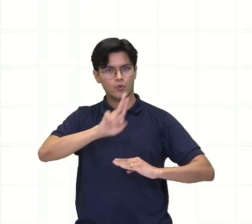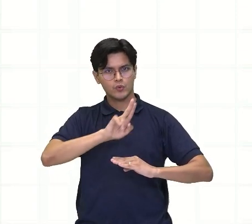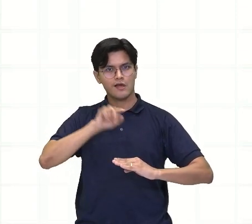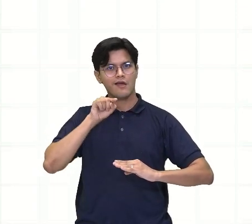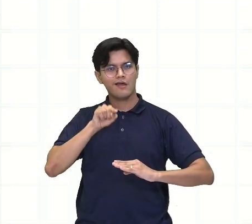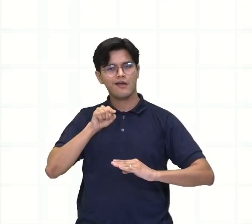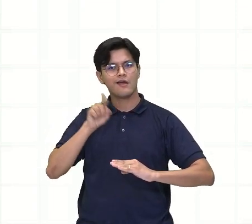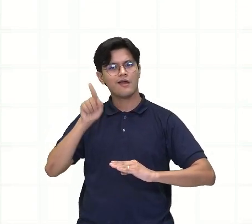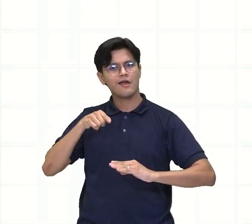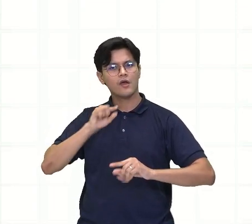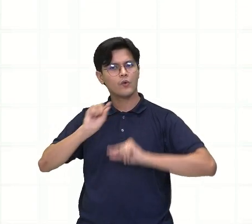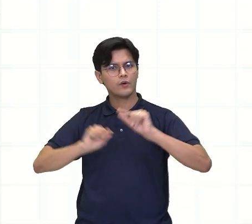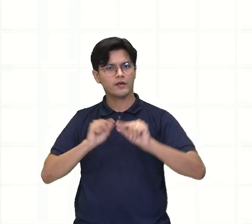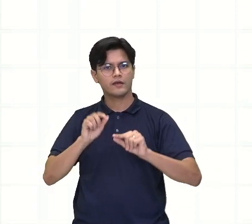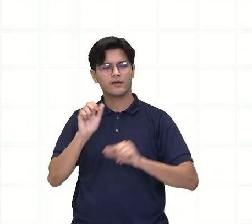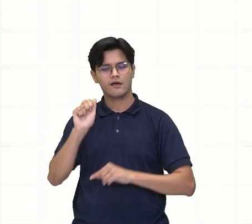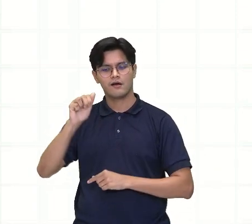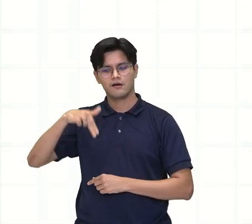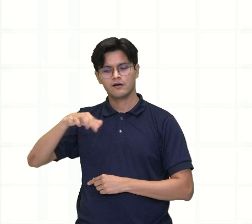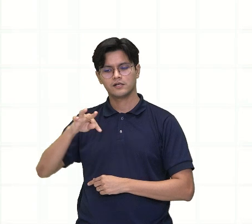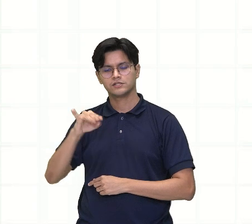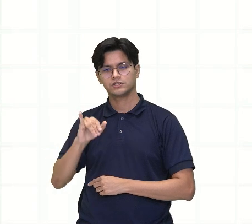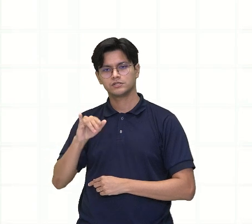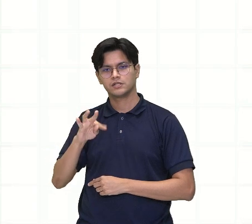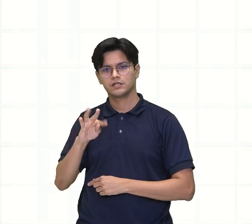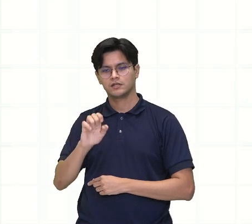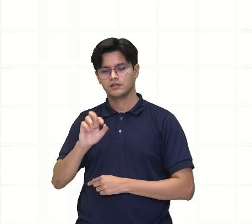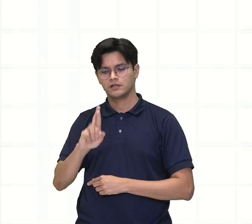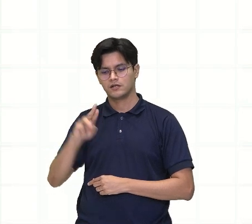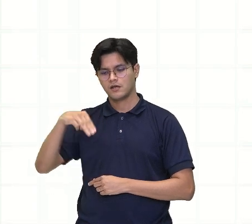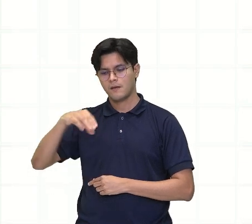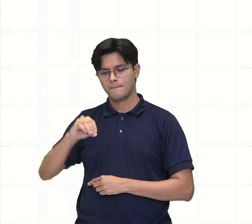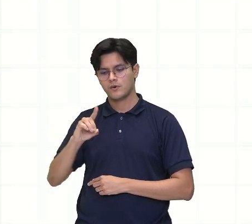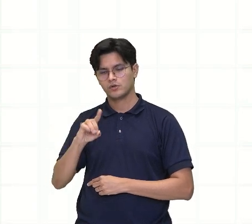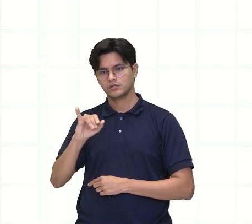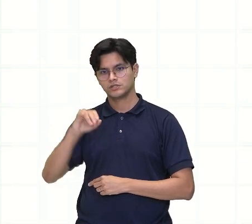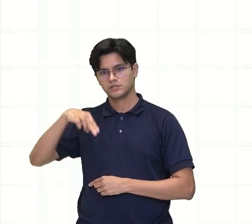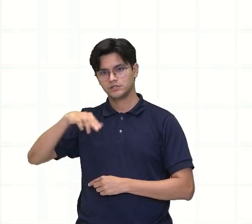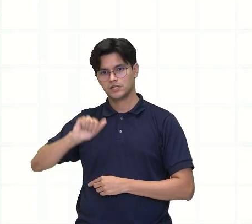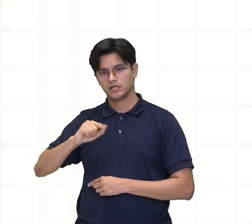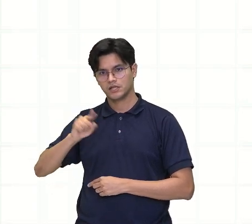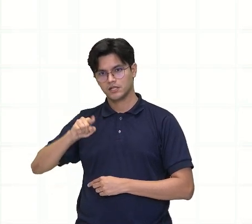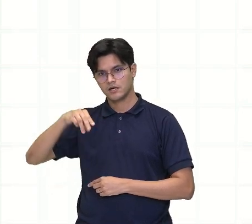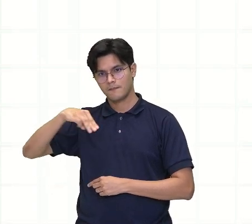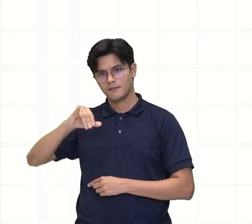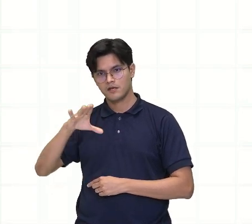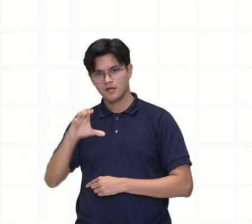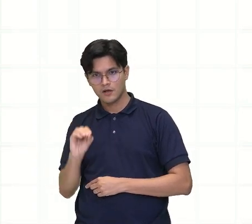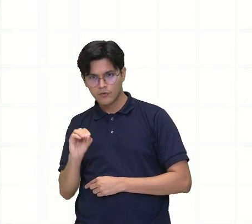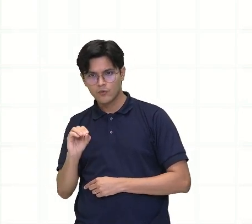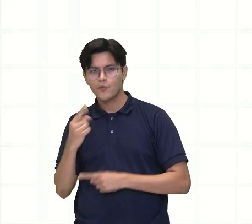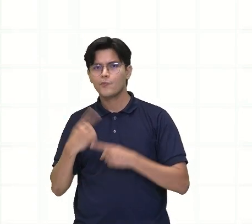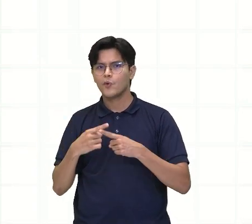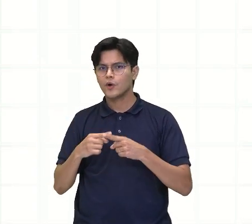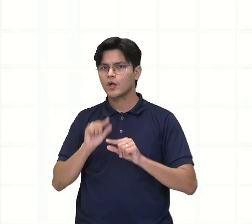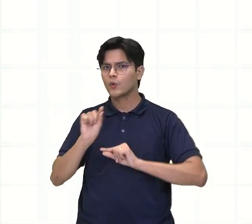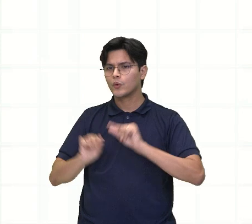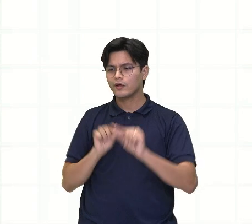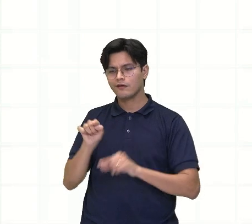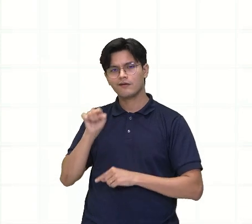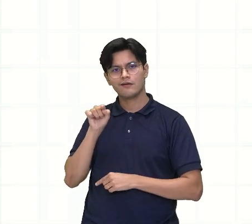antitermodinâmica, porque ela vai ali bloquear os 3 princípios da termodinâmica. De que